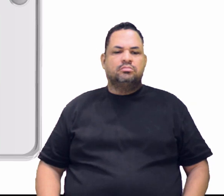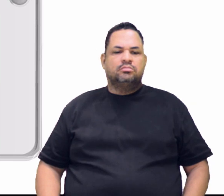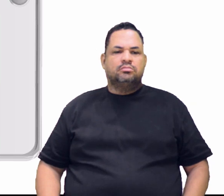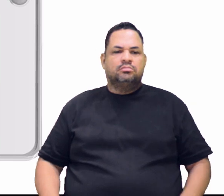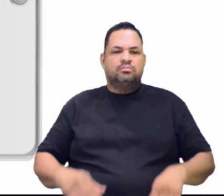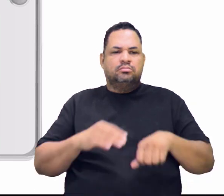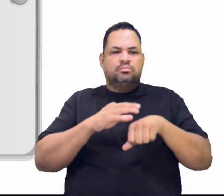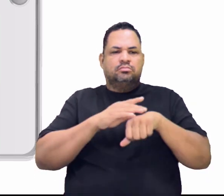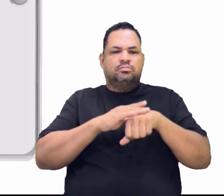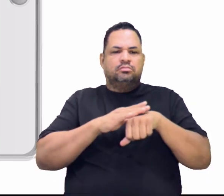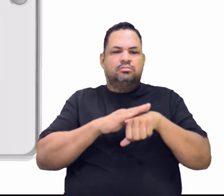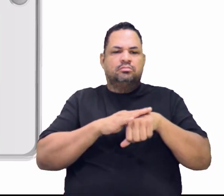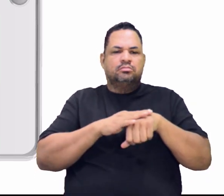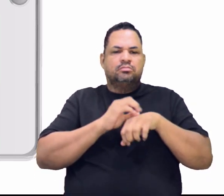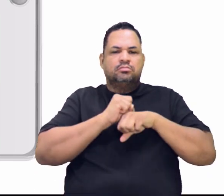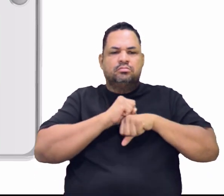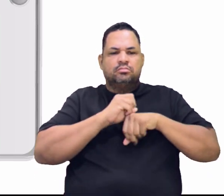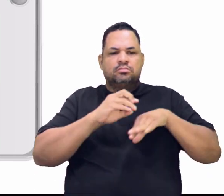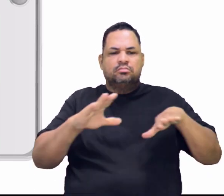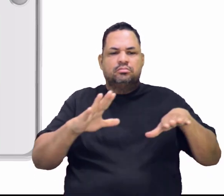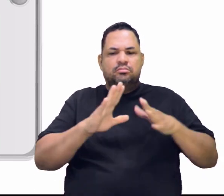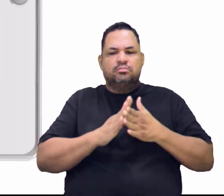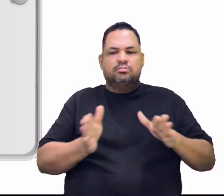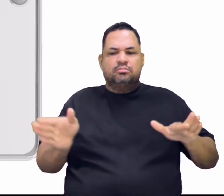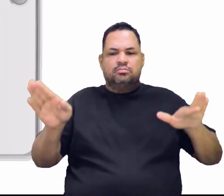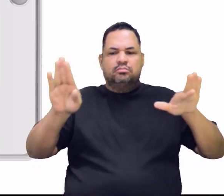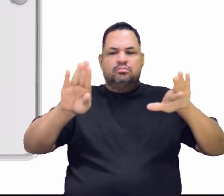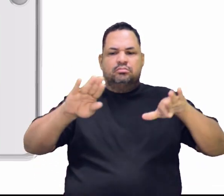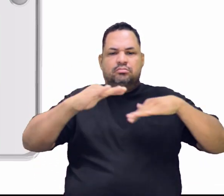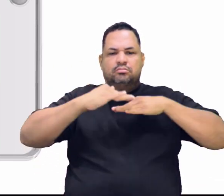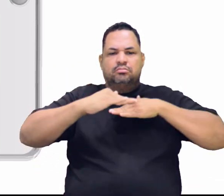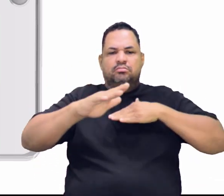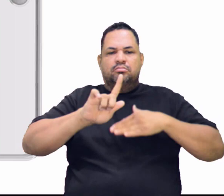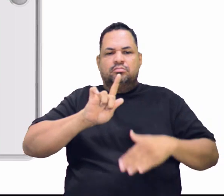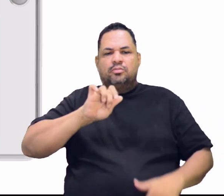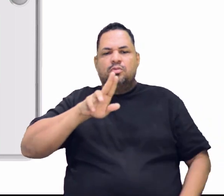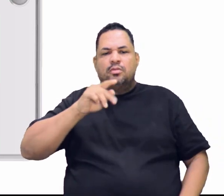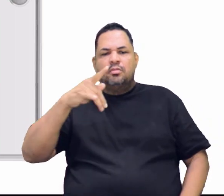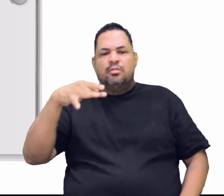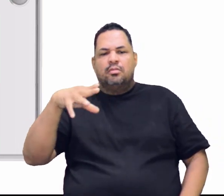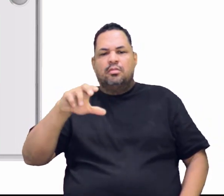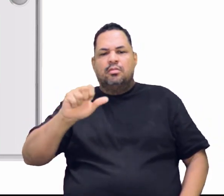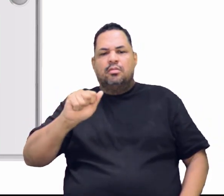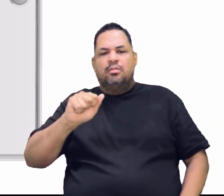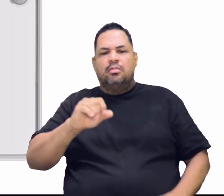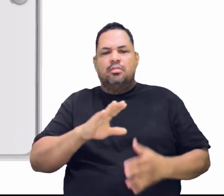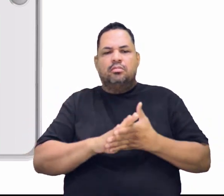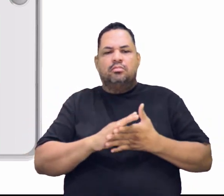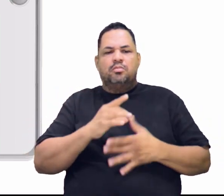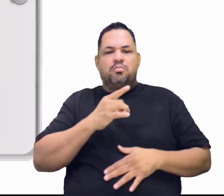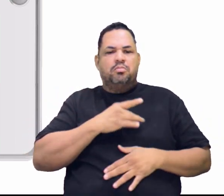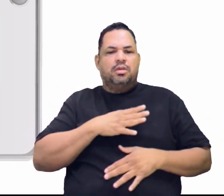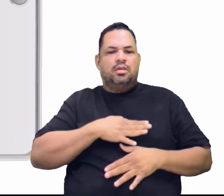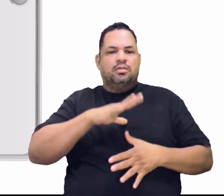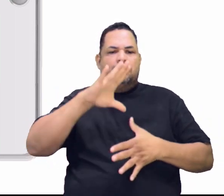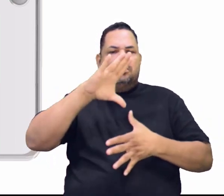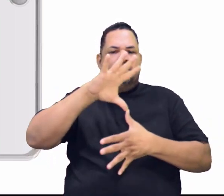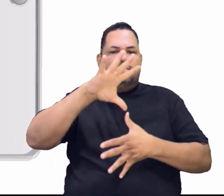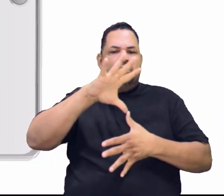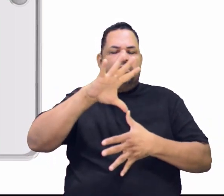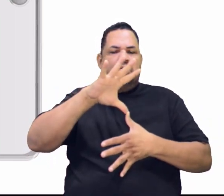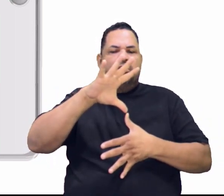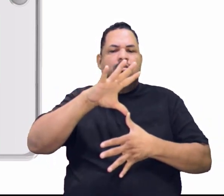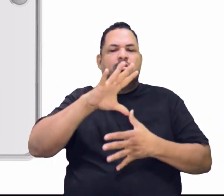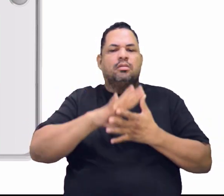e epidemias no Vale do Guaporé. E nessa aula, nós abordamos o terror da América, que era